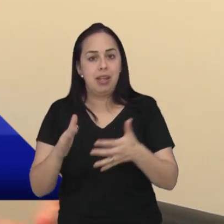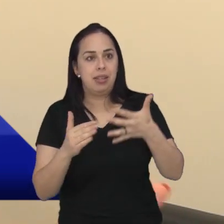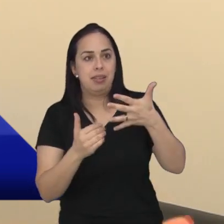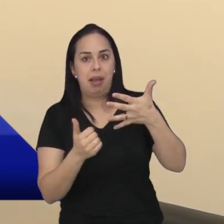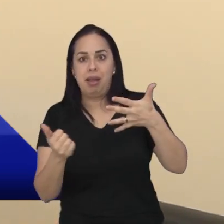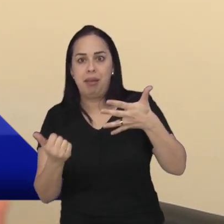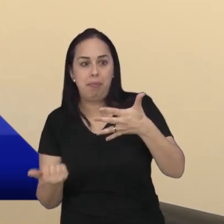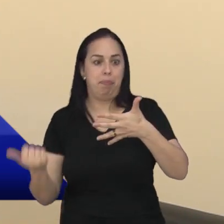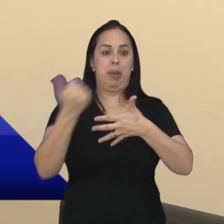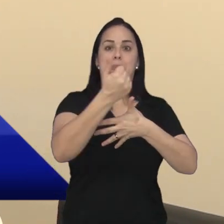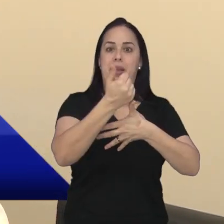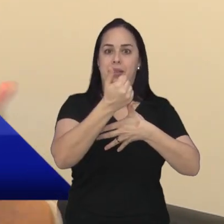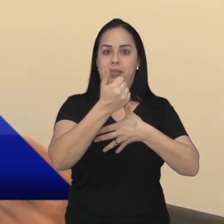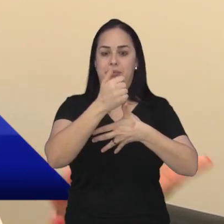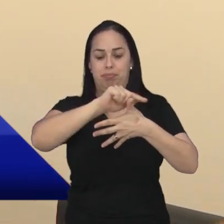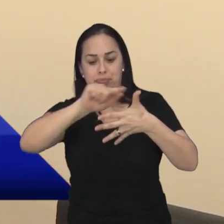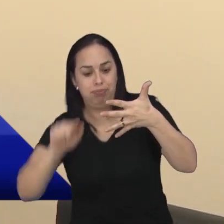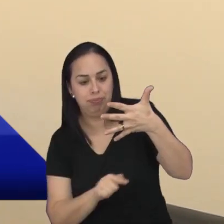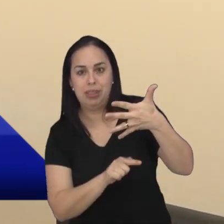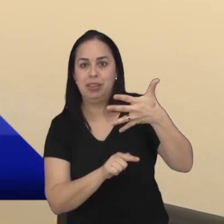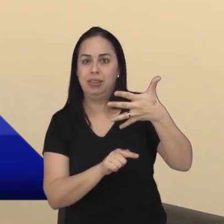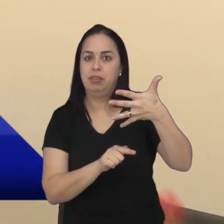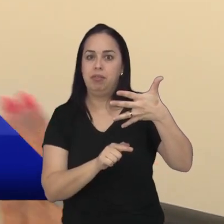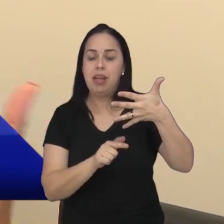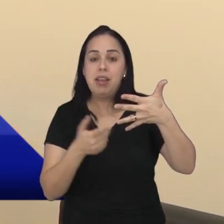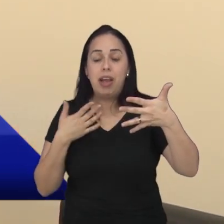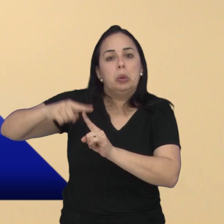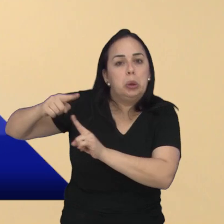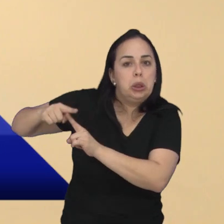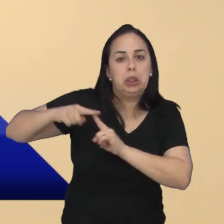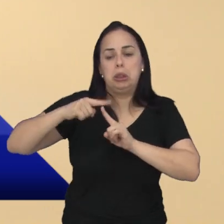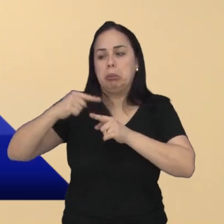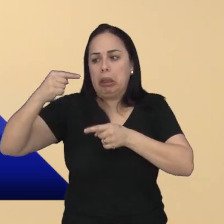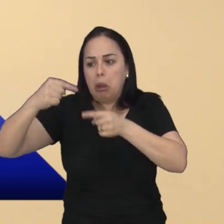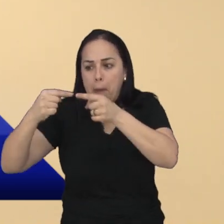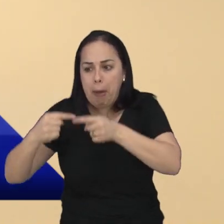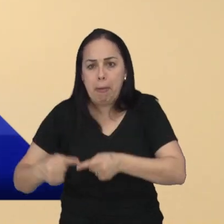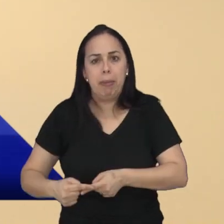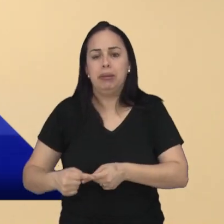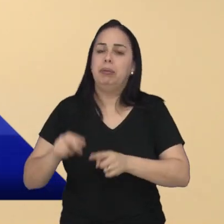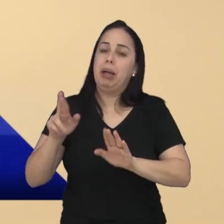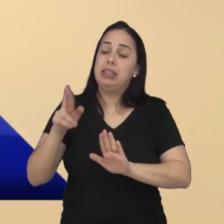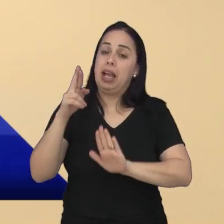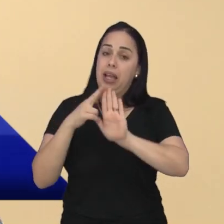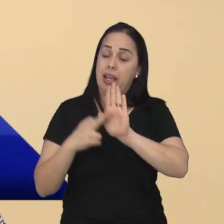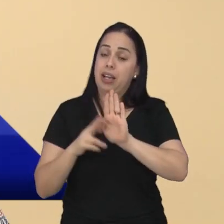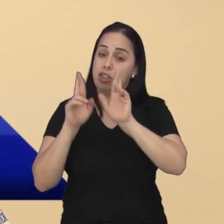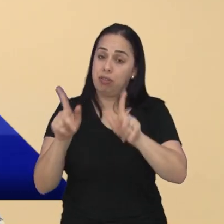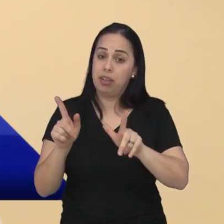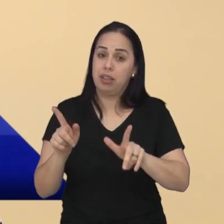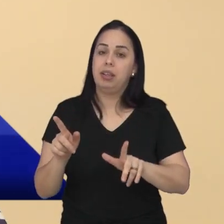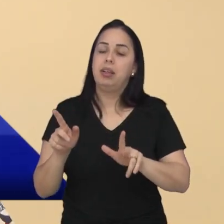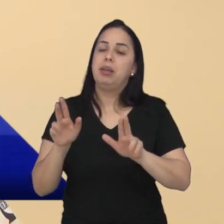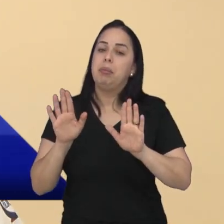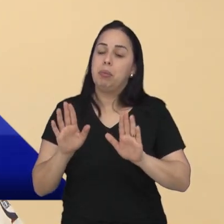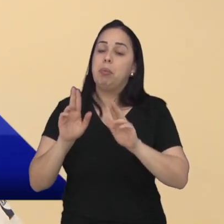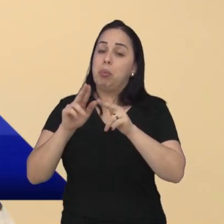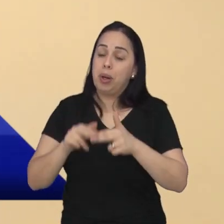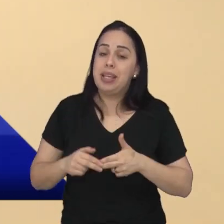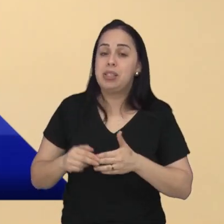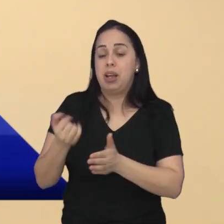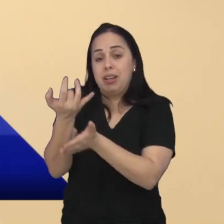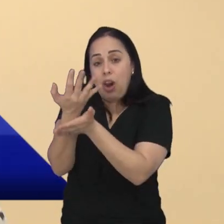vida. Eu consegui me inscrever na faculdade, faço pedagogia, já trabalho na área. É